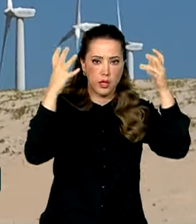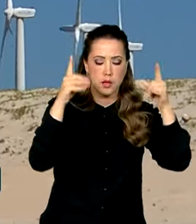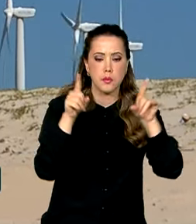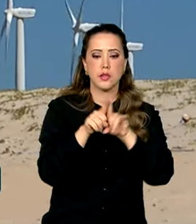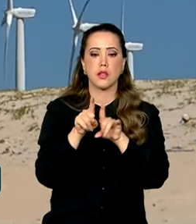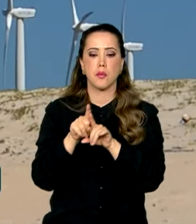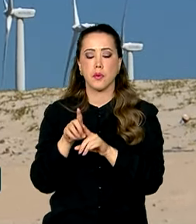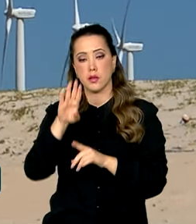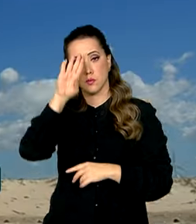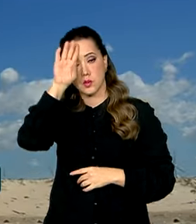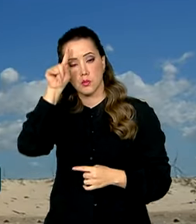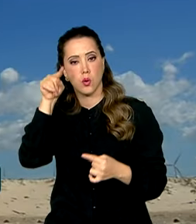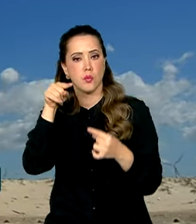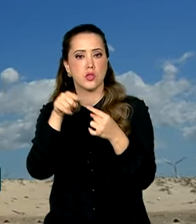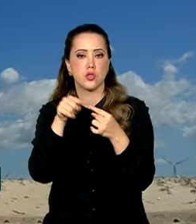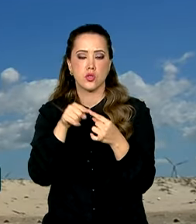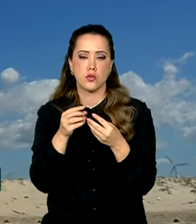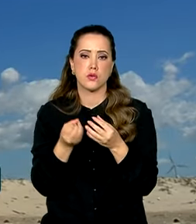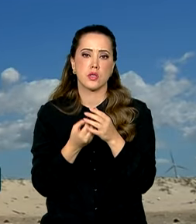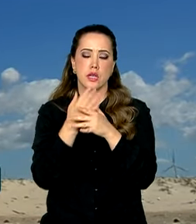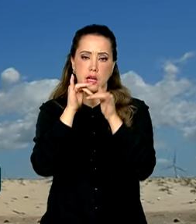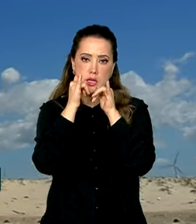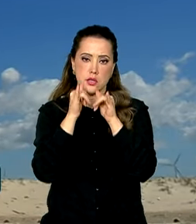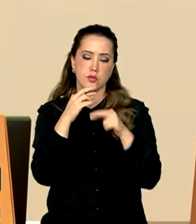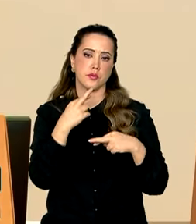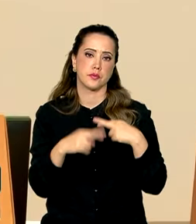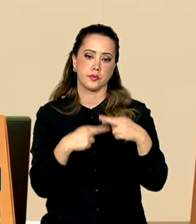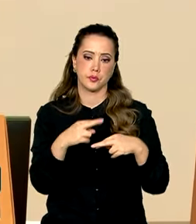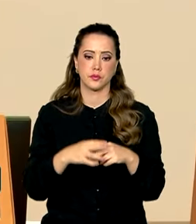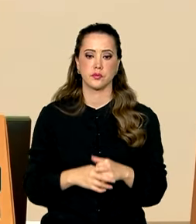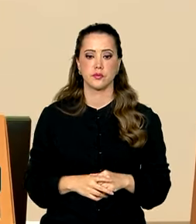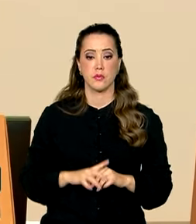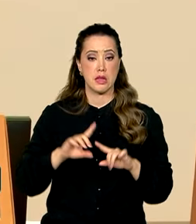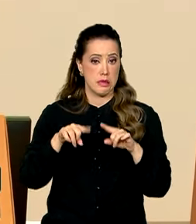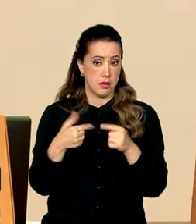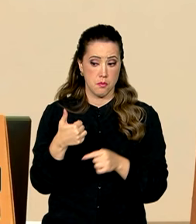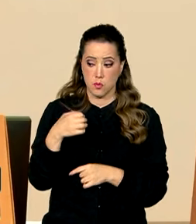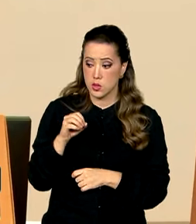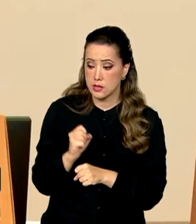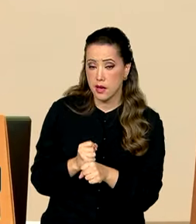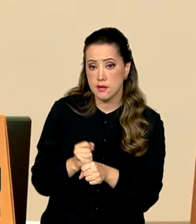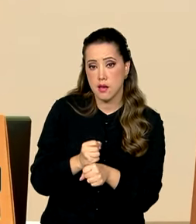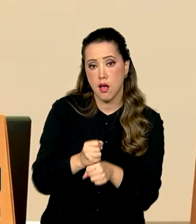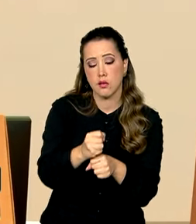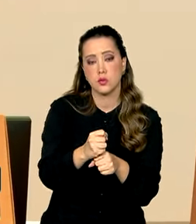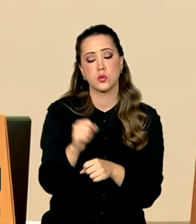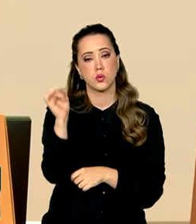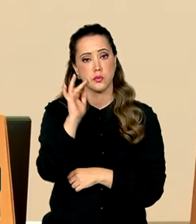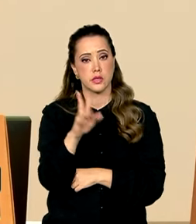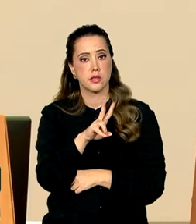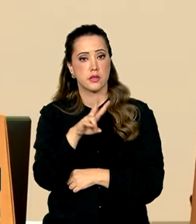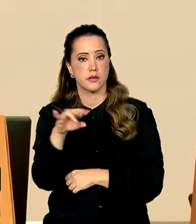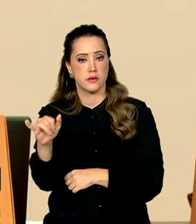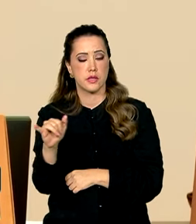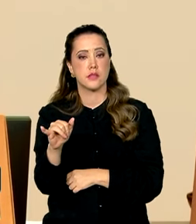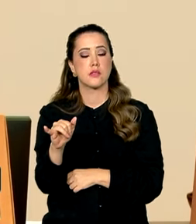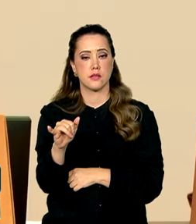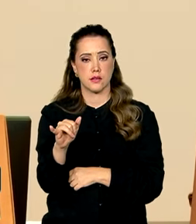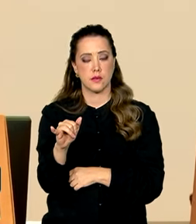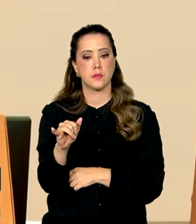e na priorização de fontes de energia renovável. Daqui a 10 anos, o Brasil será